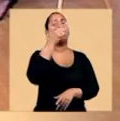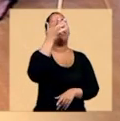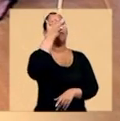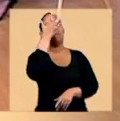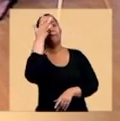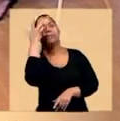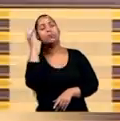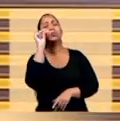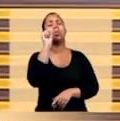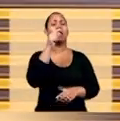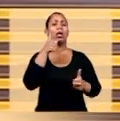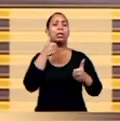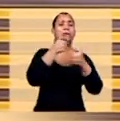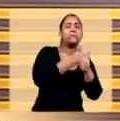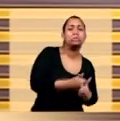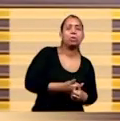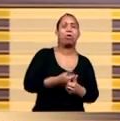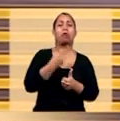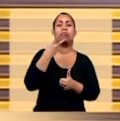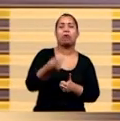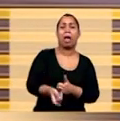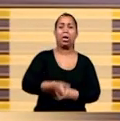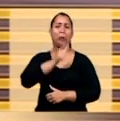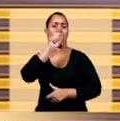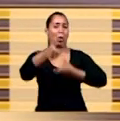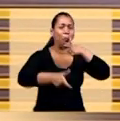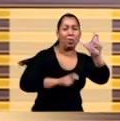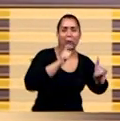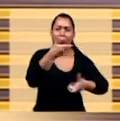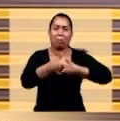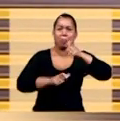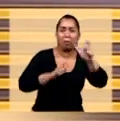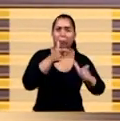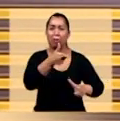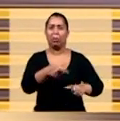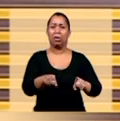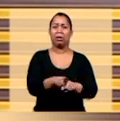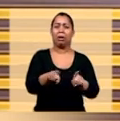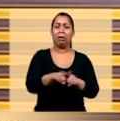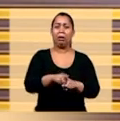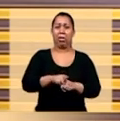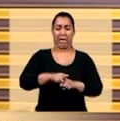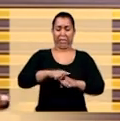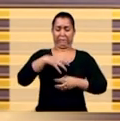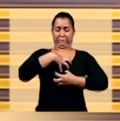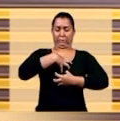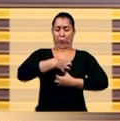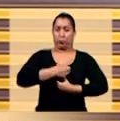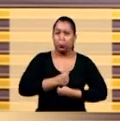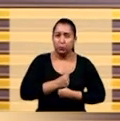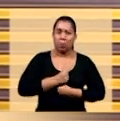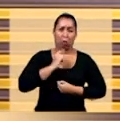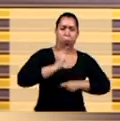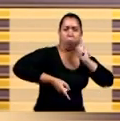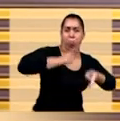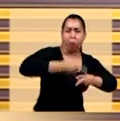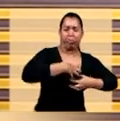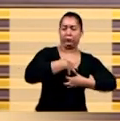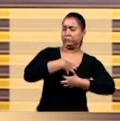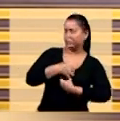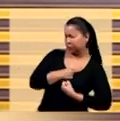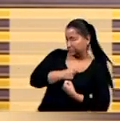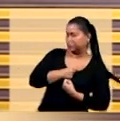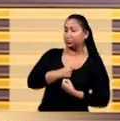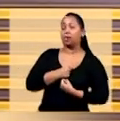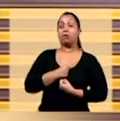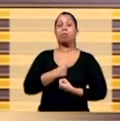moral, a gente pensa rapidamente numa agressão verbal, né? Num xingamento, numa violência psicológica. Mas que outras